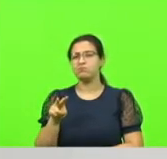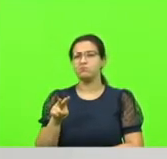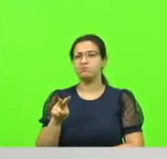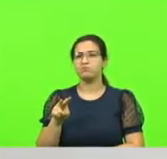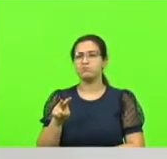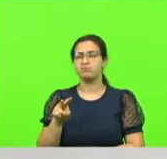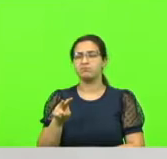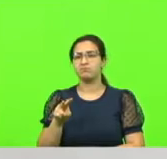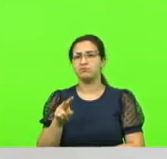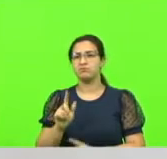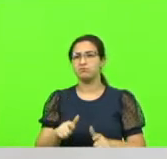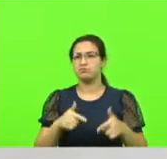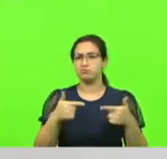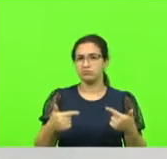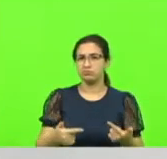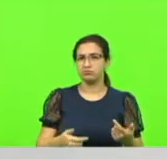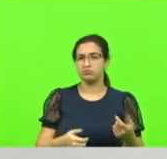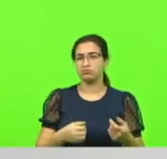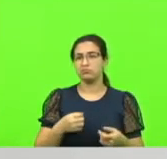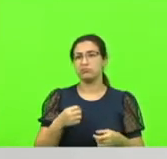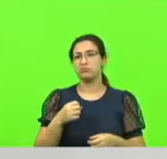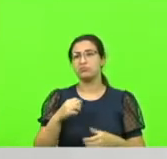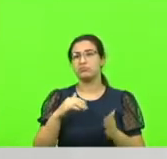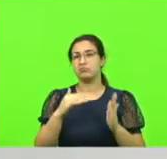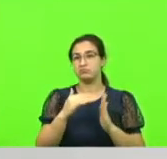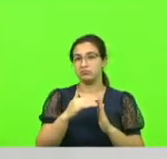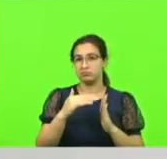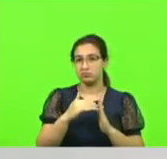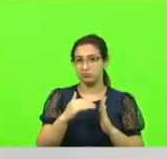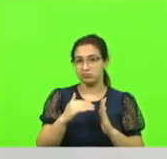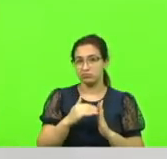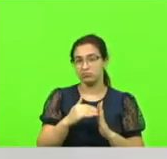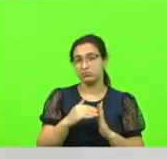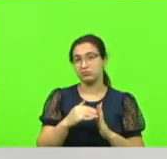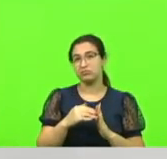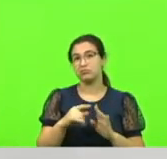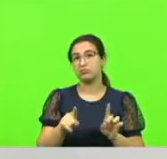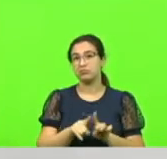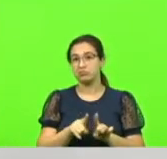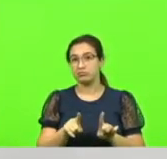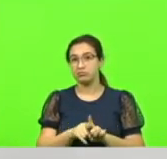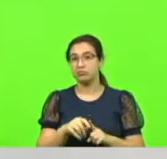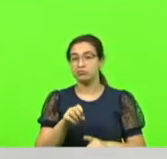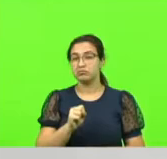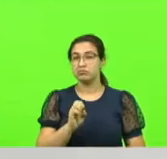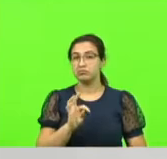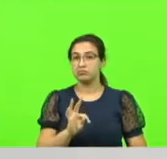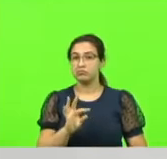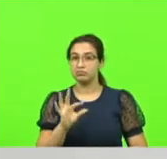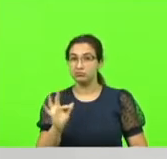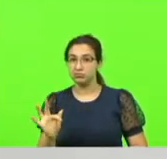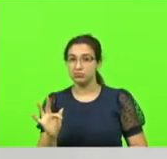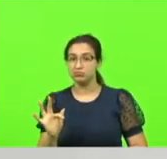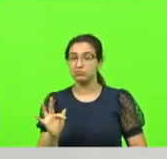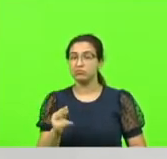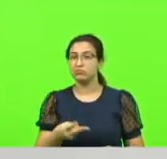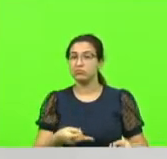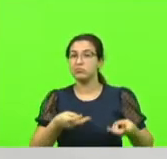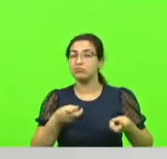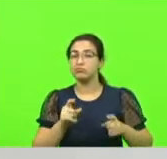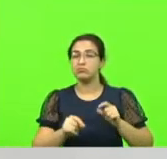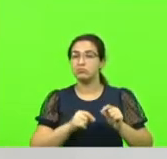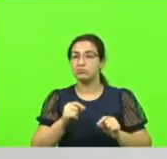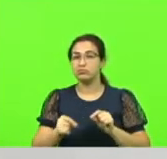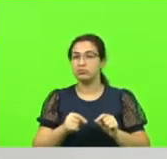ação entre o Senado Federal, e já vou chegar no Senado, e o Supremo Tribunal Federal, deputado Silvio Dreve, não existe